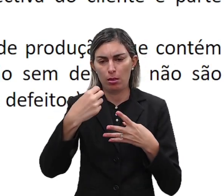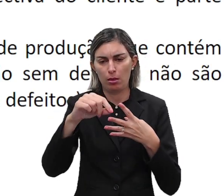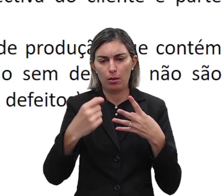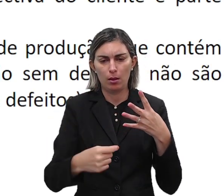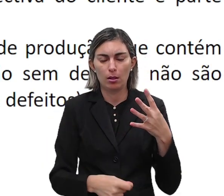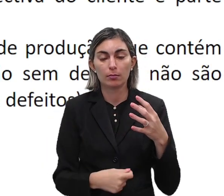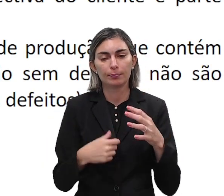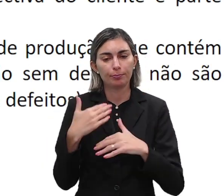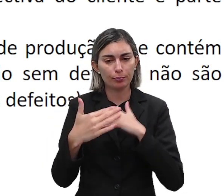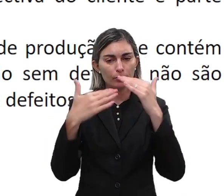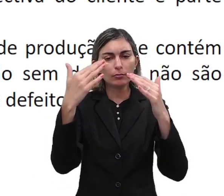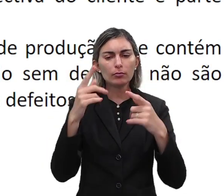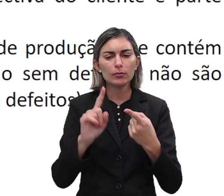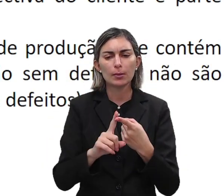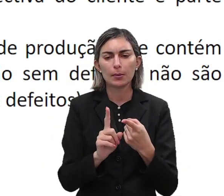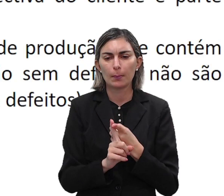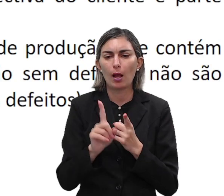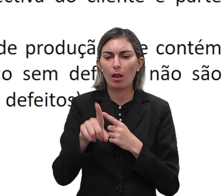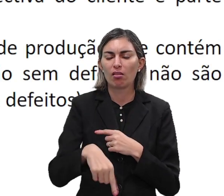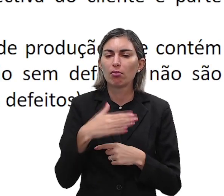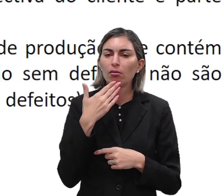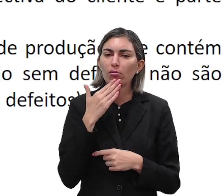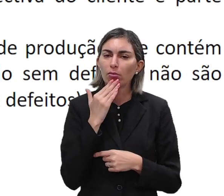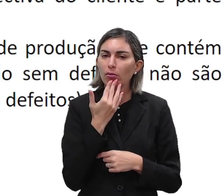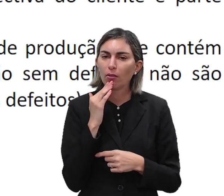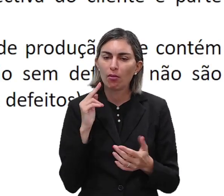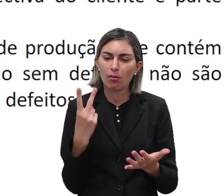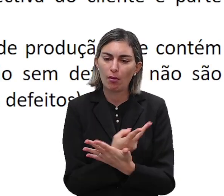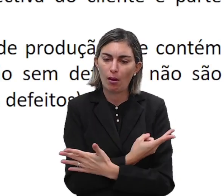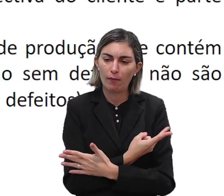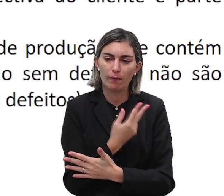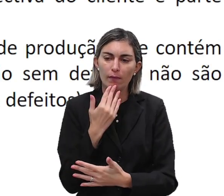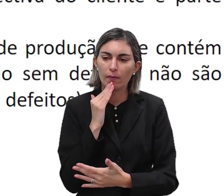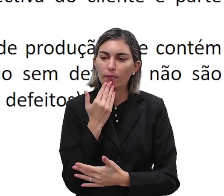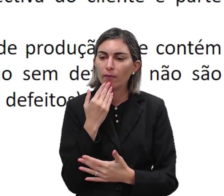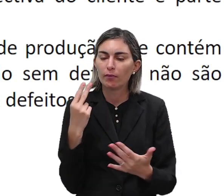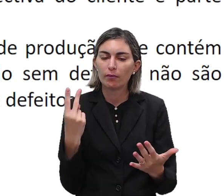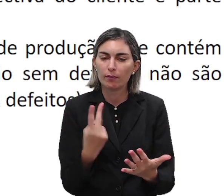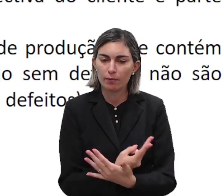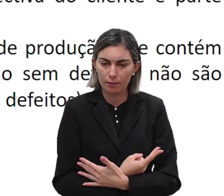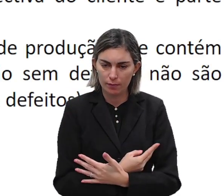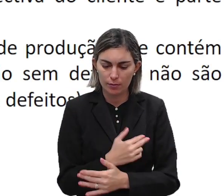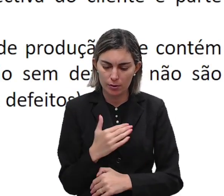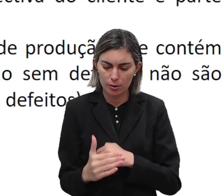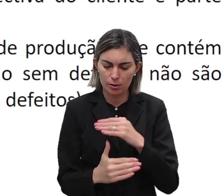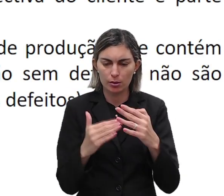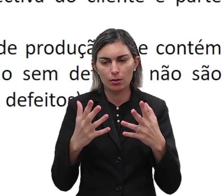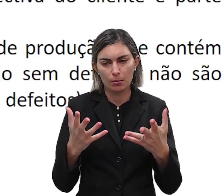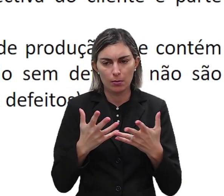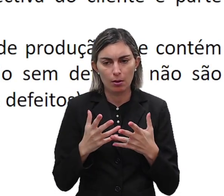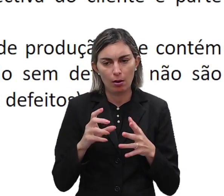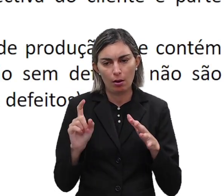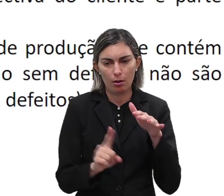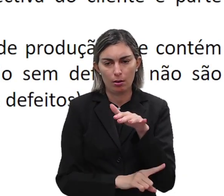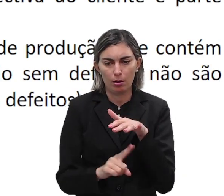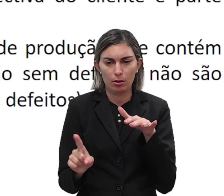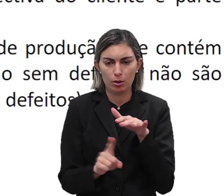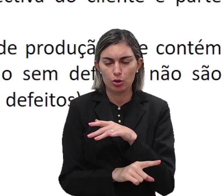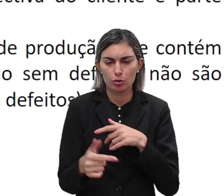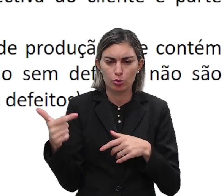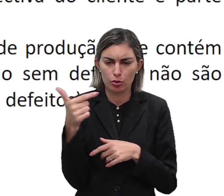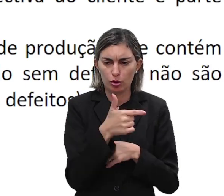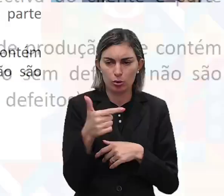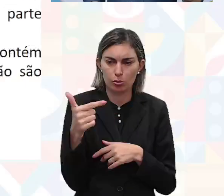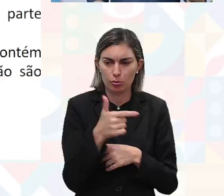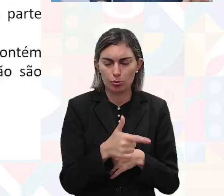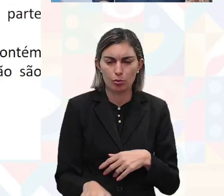de desempenho. O primeiro deles é o defeito. É uma falha para atender ao desempenho requerido pelo cliente. O segundo